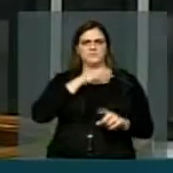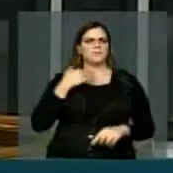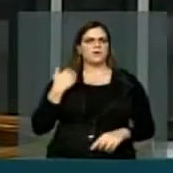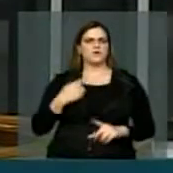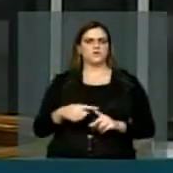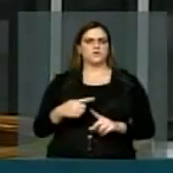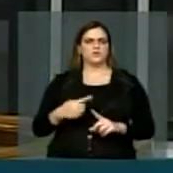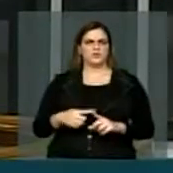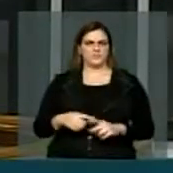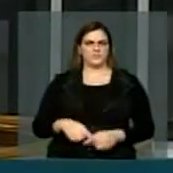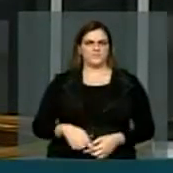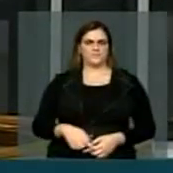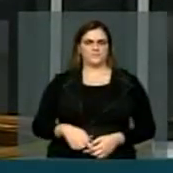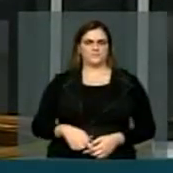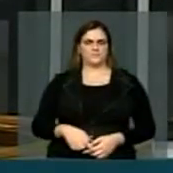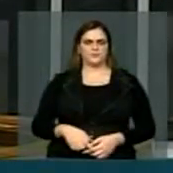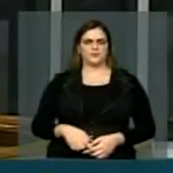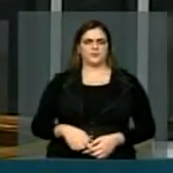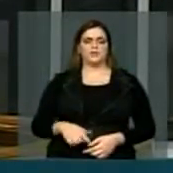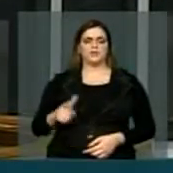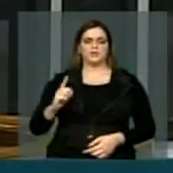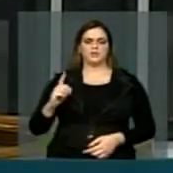materna é de